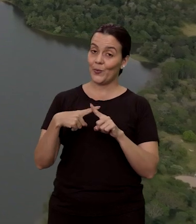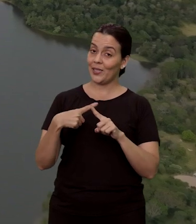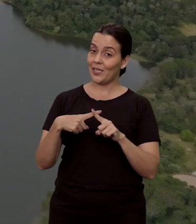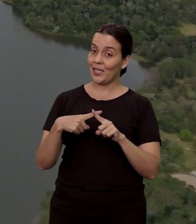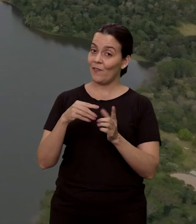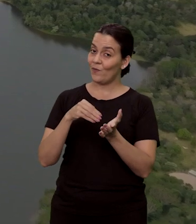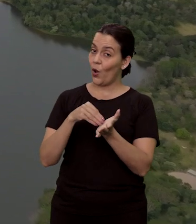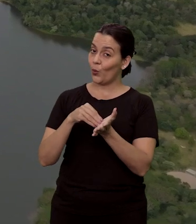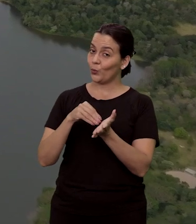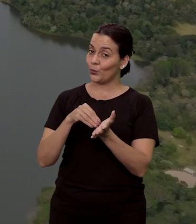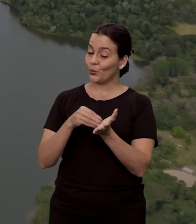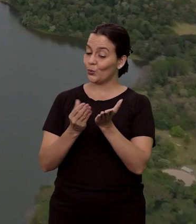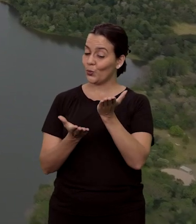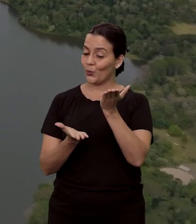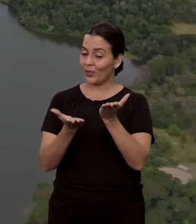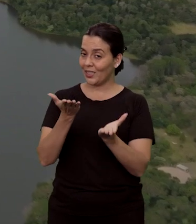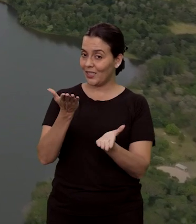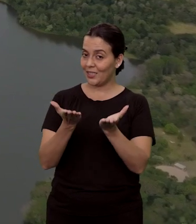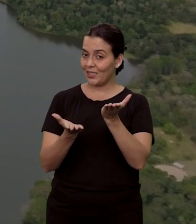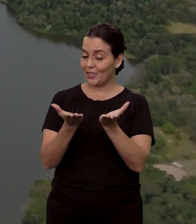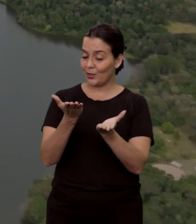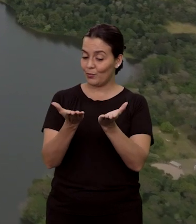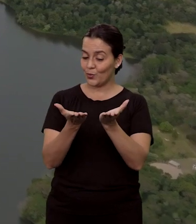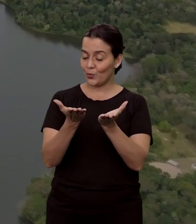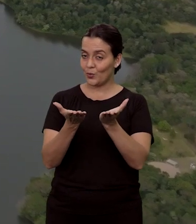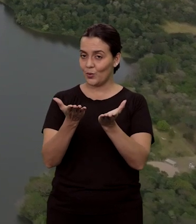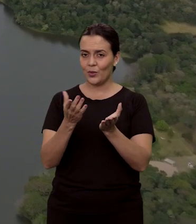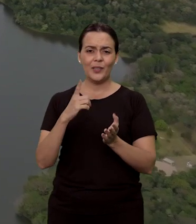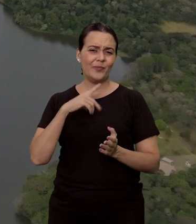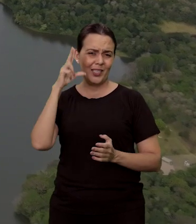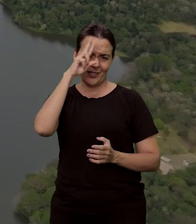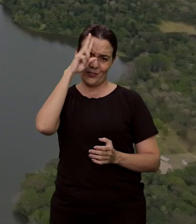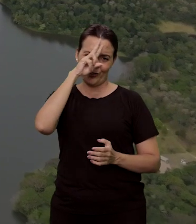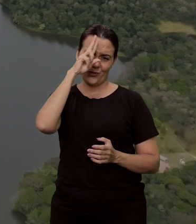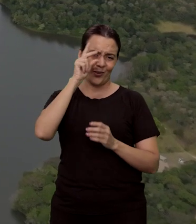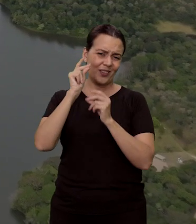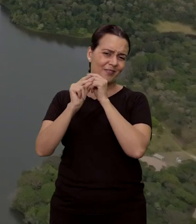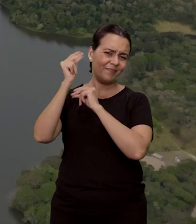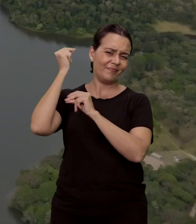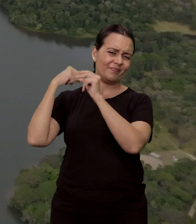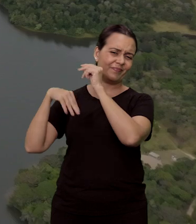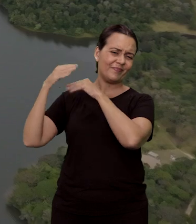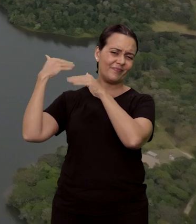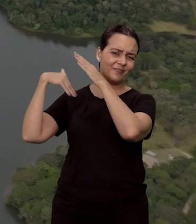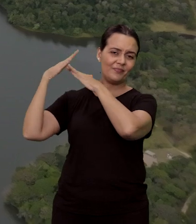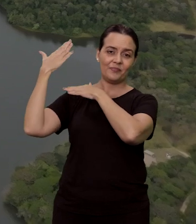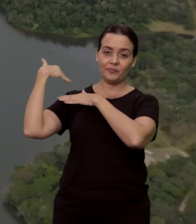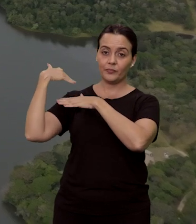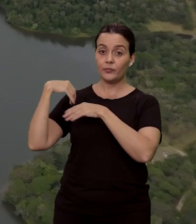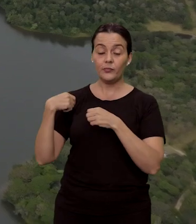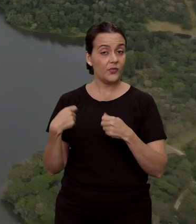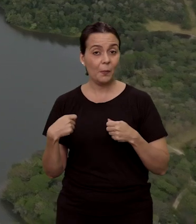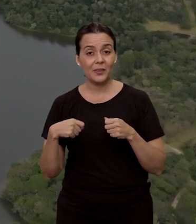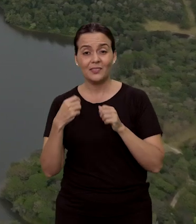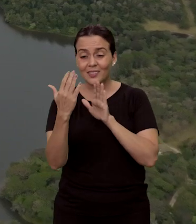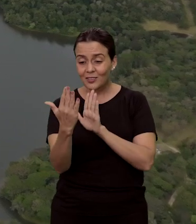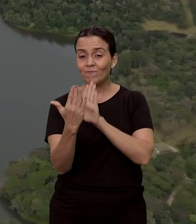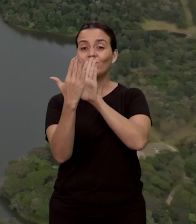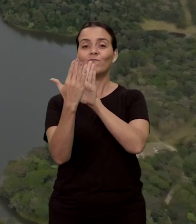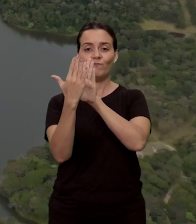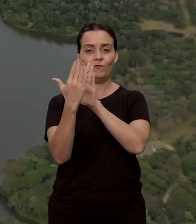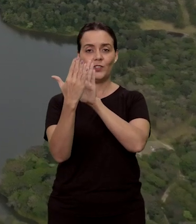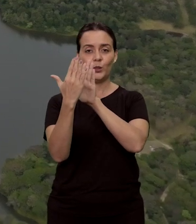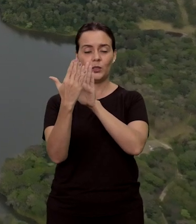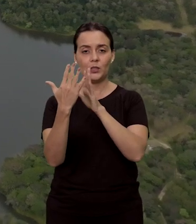bem com as questões de equilíbrio com os recursos naturais. A história está cheia desses exemplos, né? Então, acho que teremos que enfrentar, a